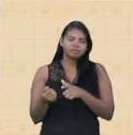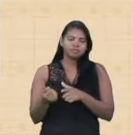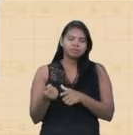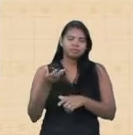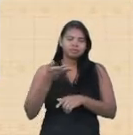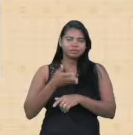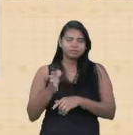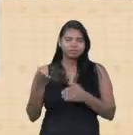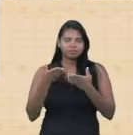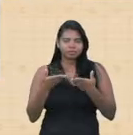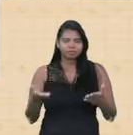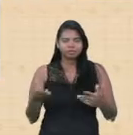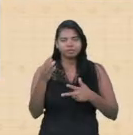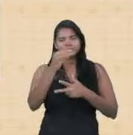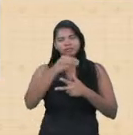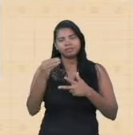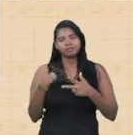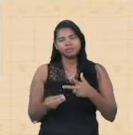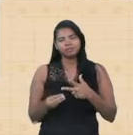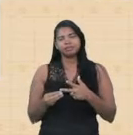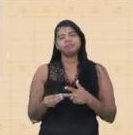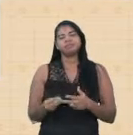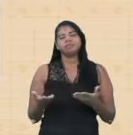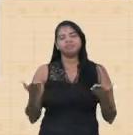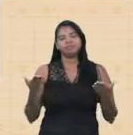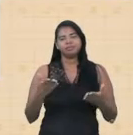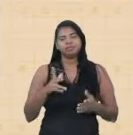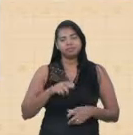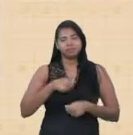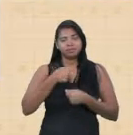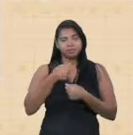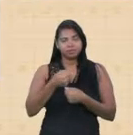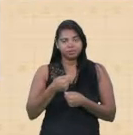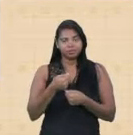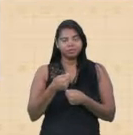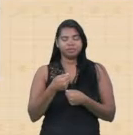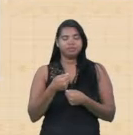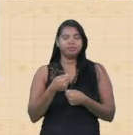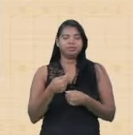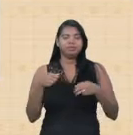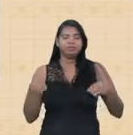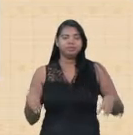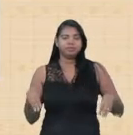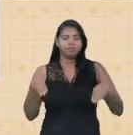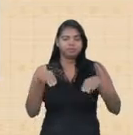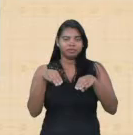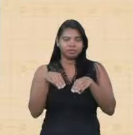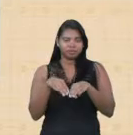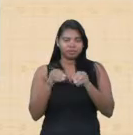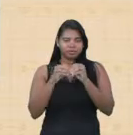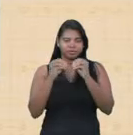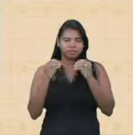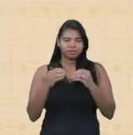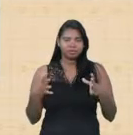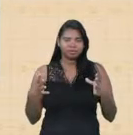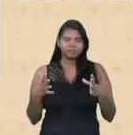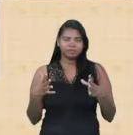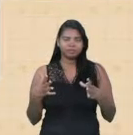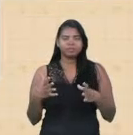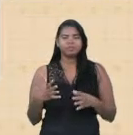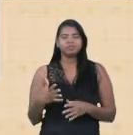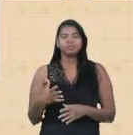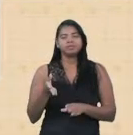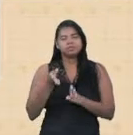Nesta aula de hoje, nós vamos entender as forças magnéticas que estão sendo criadas. Então, se você está caindo de paraquedas aí, eu